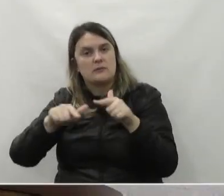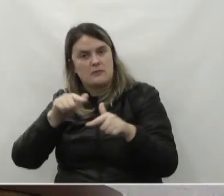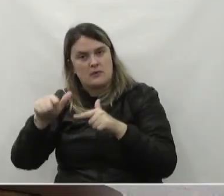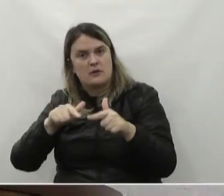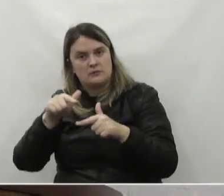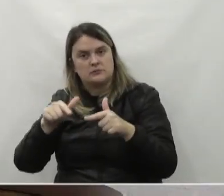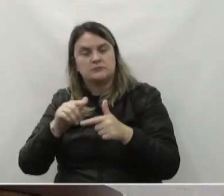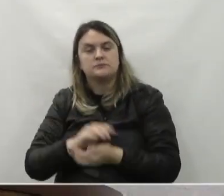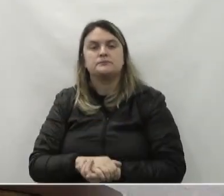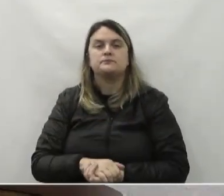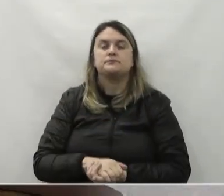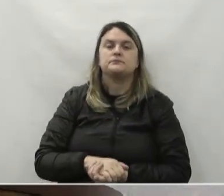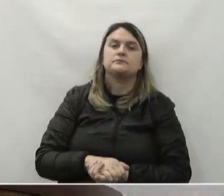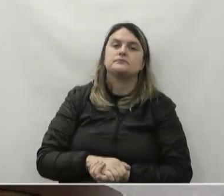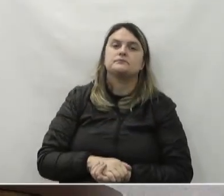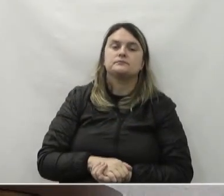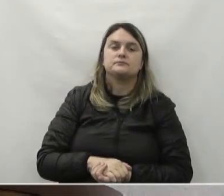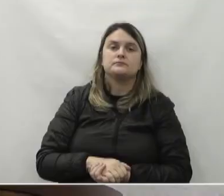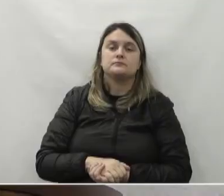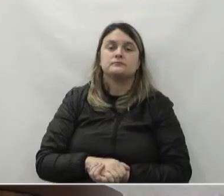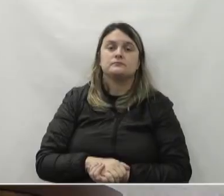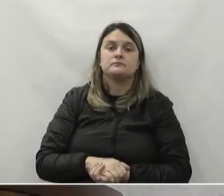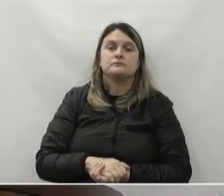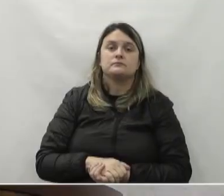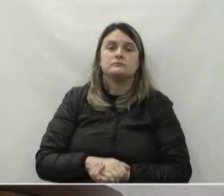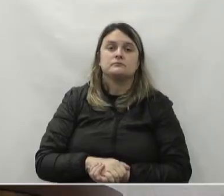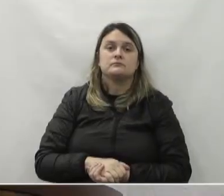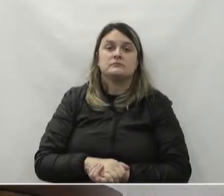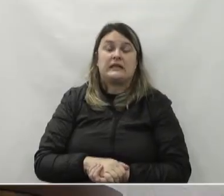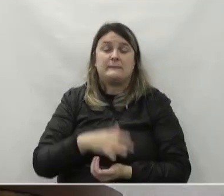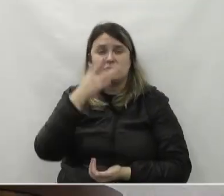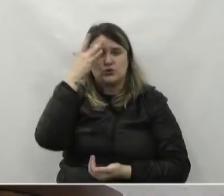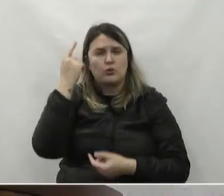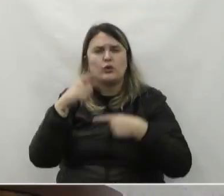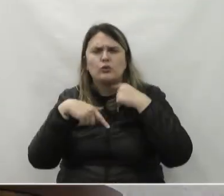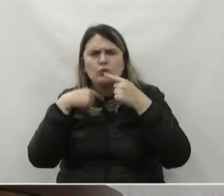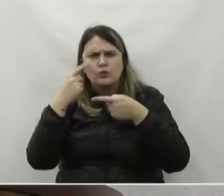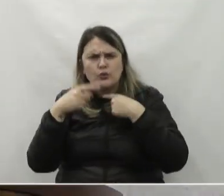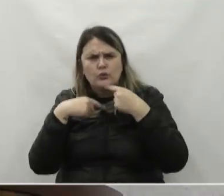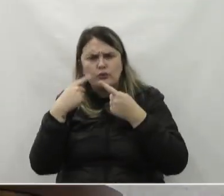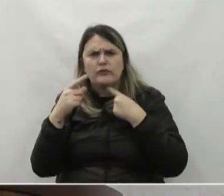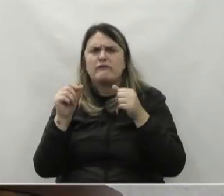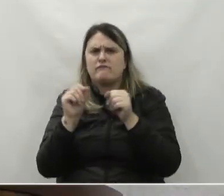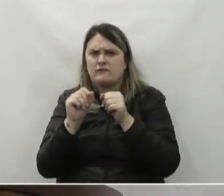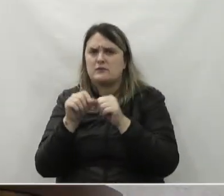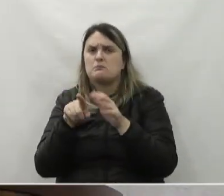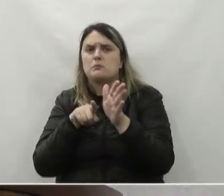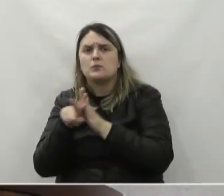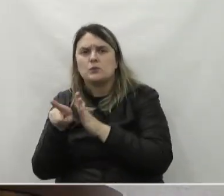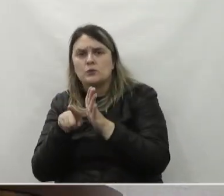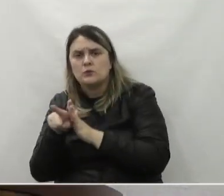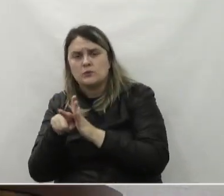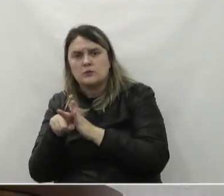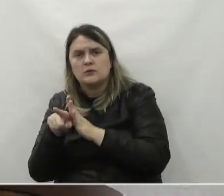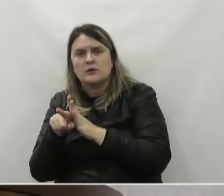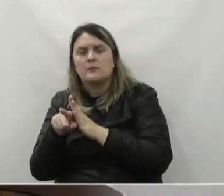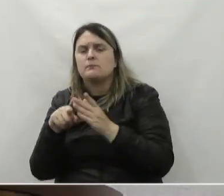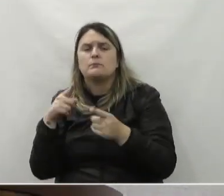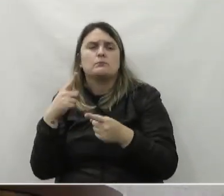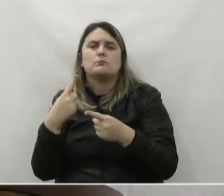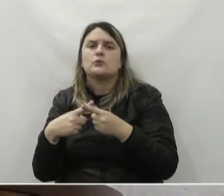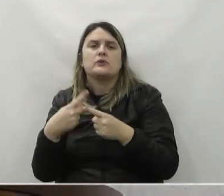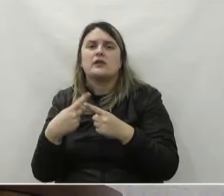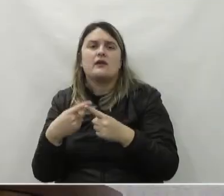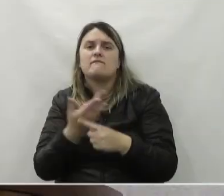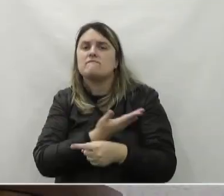serviço. E aconteceu aí muitos questionamentos a respeito por que